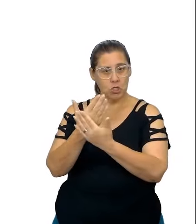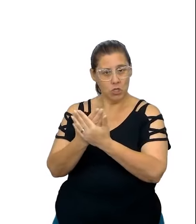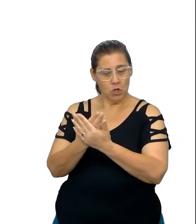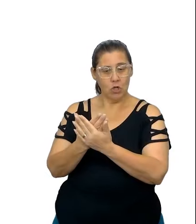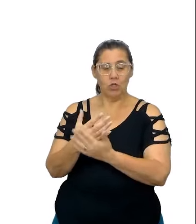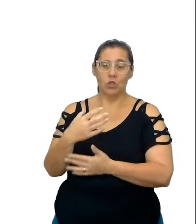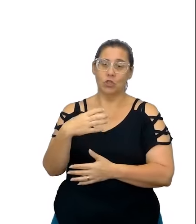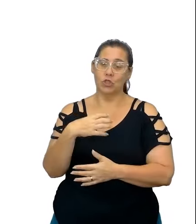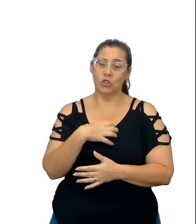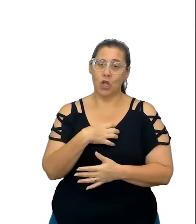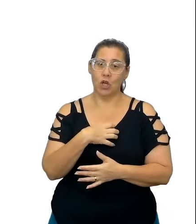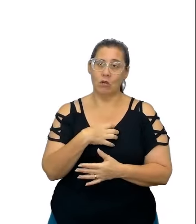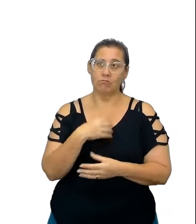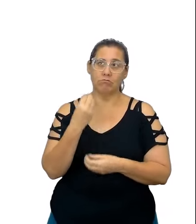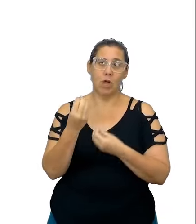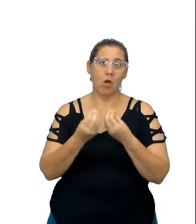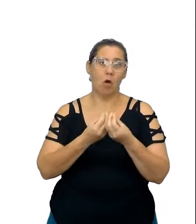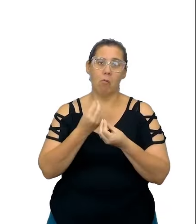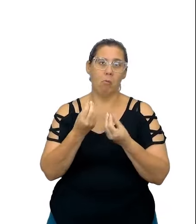maneiras como isso